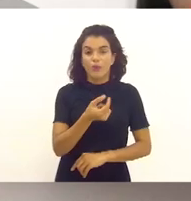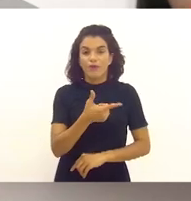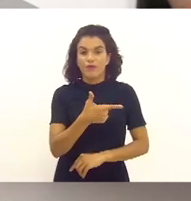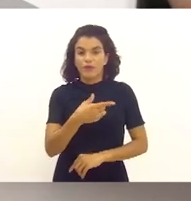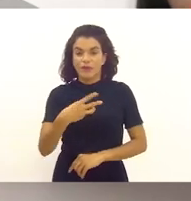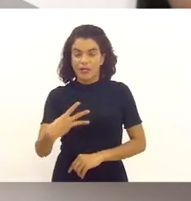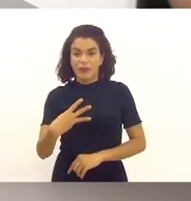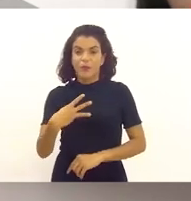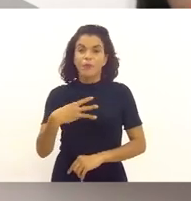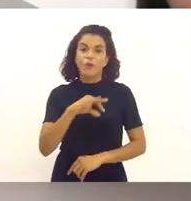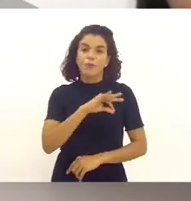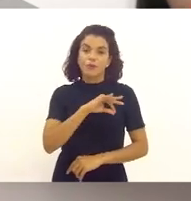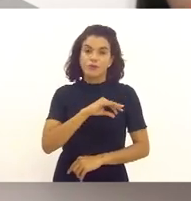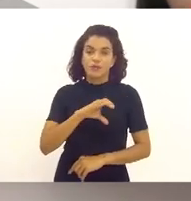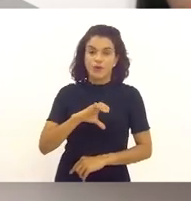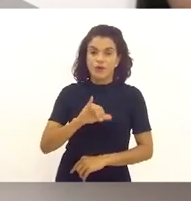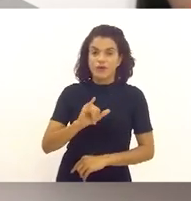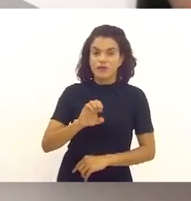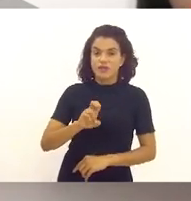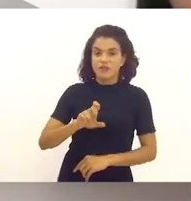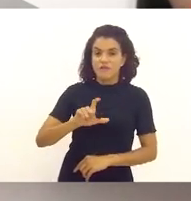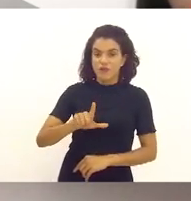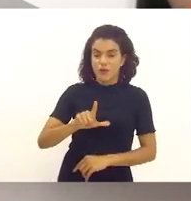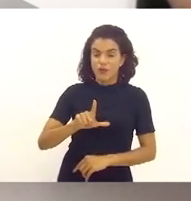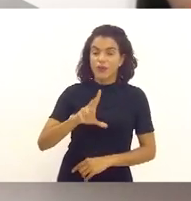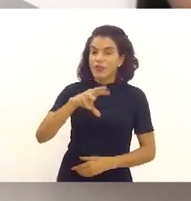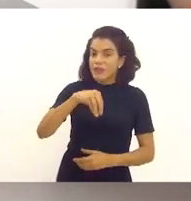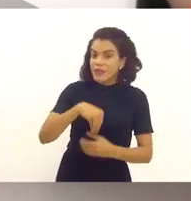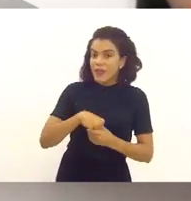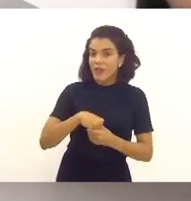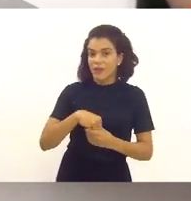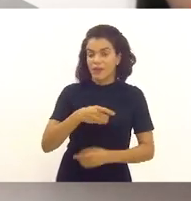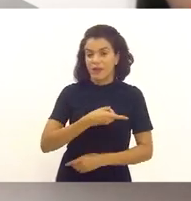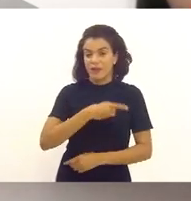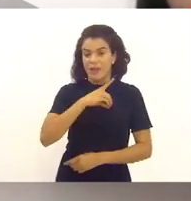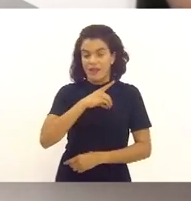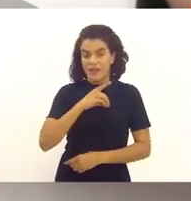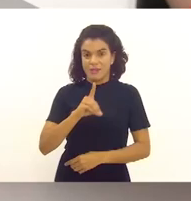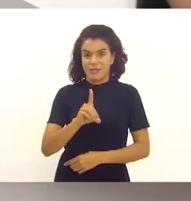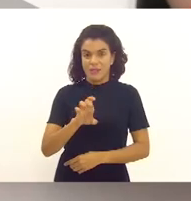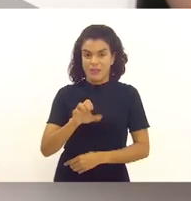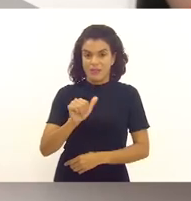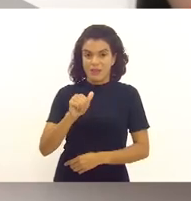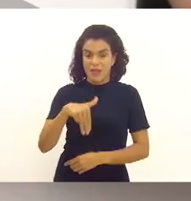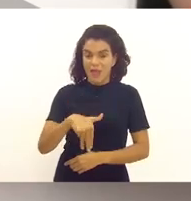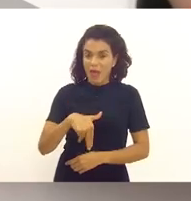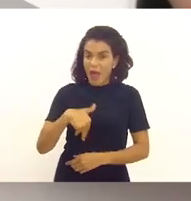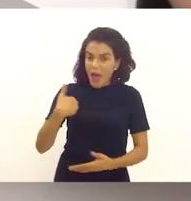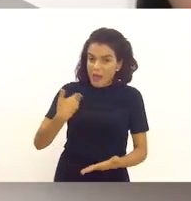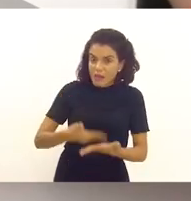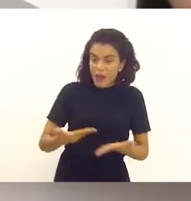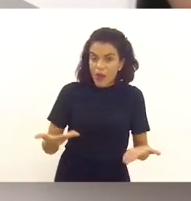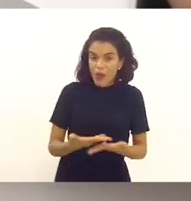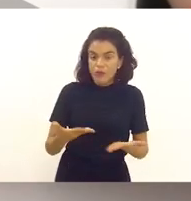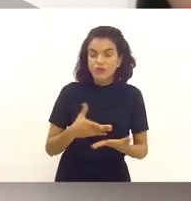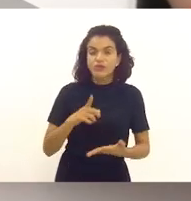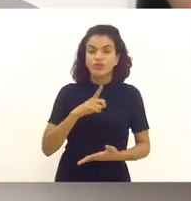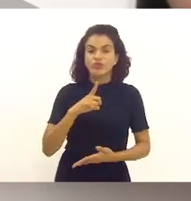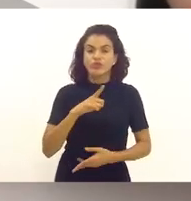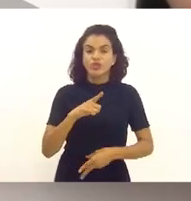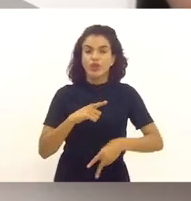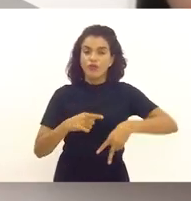agredida por um policial civil dentro da den-centro e a partir disso eu tive tô com lesões até hoje tive um derrame